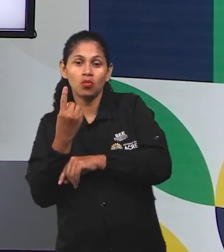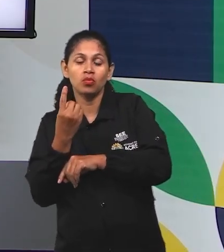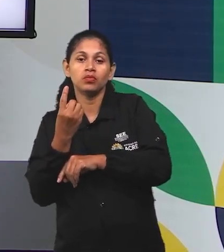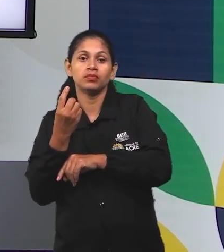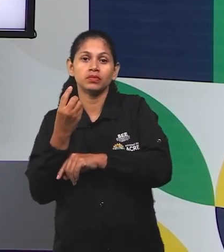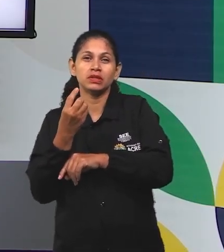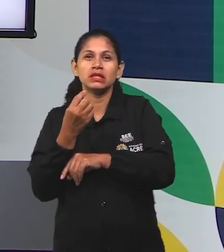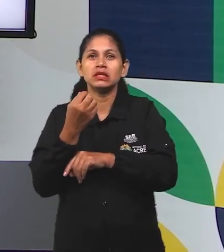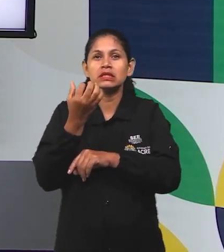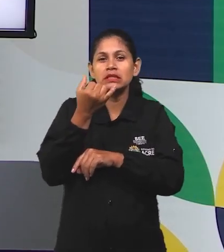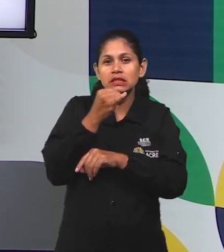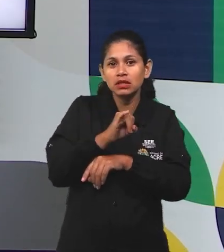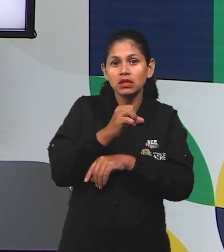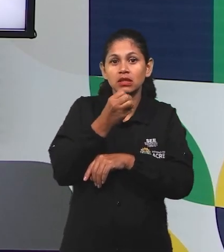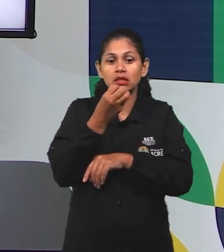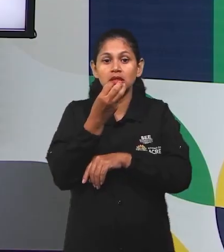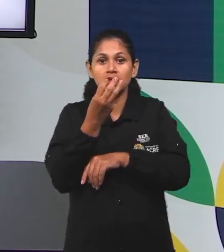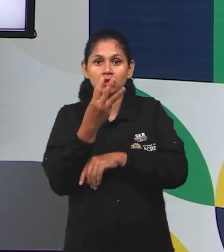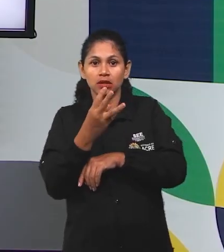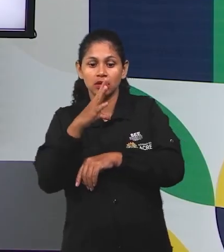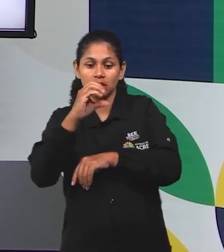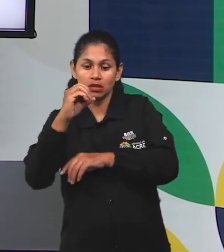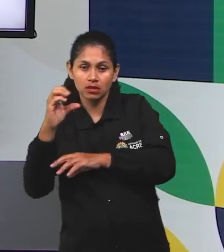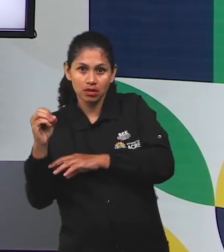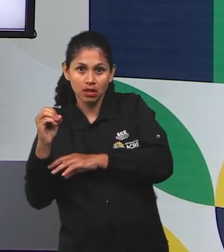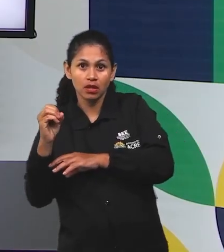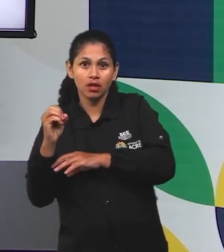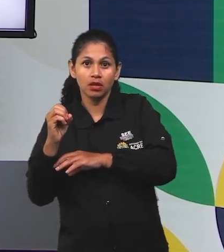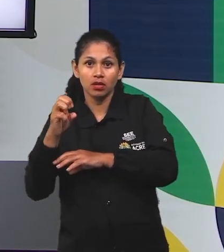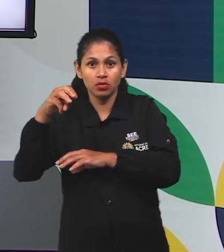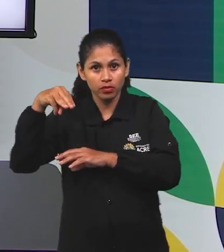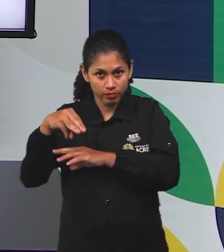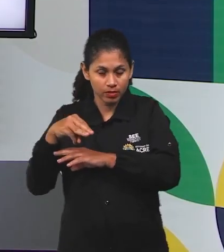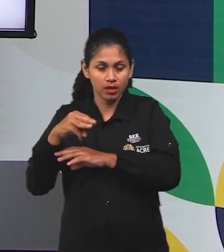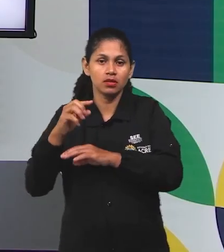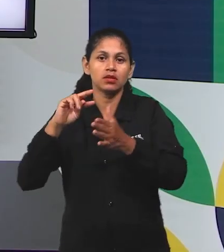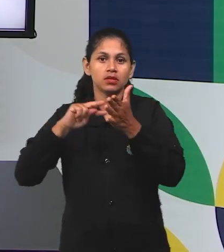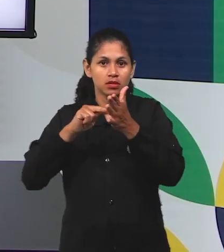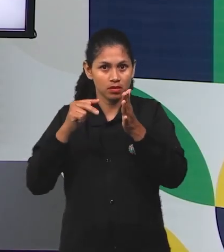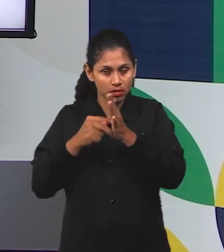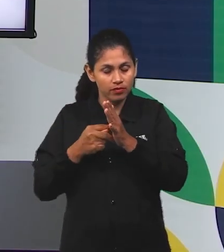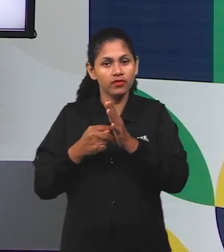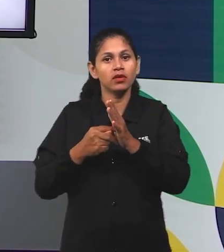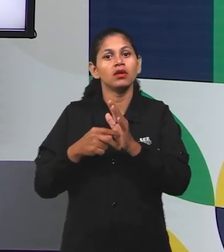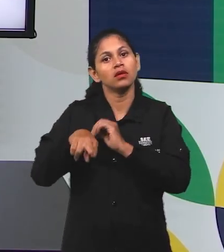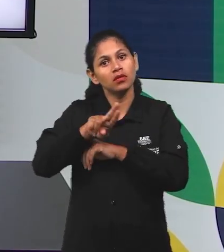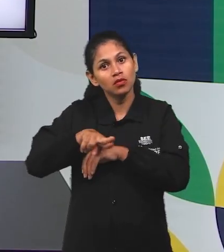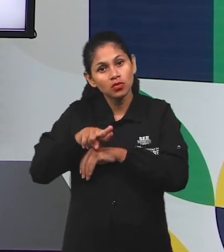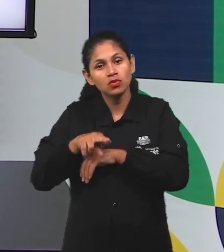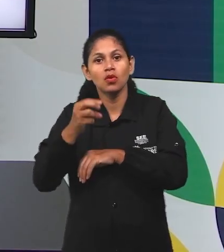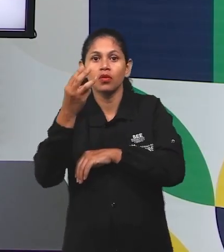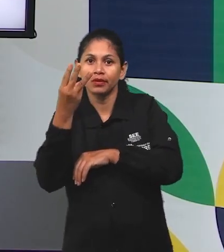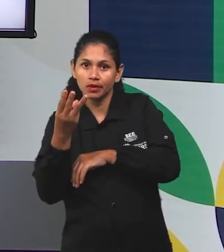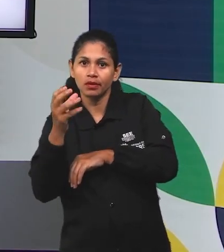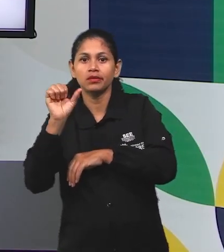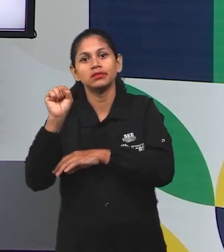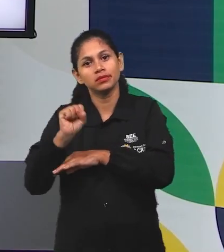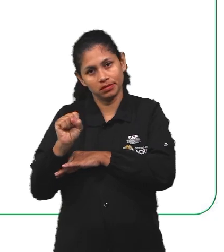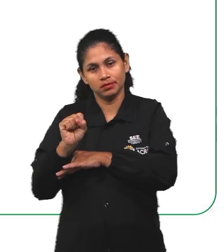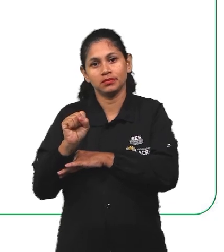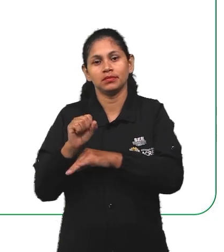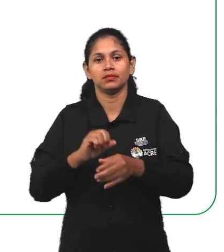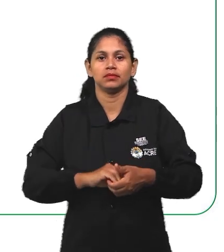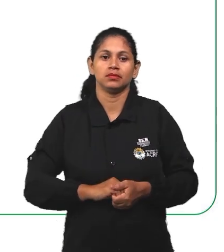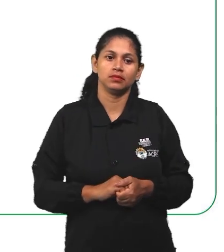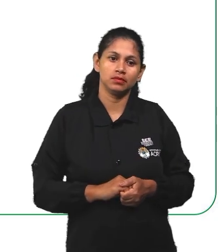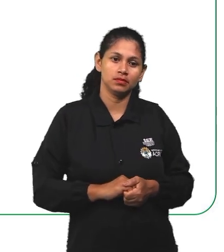assim sucessivamente, porque eu estou falando de uma velocidade média. ok? Muito legal isso aqui. Eu